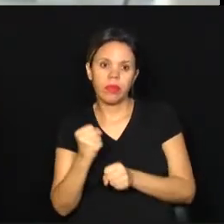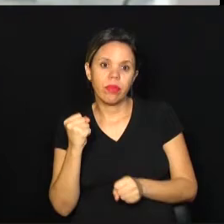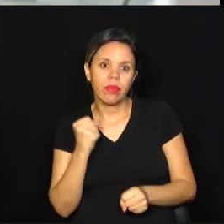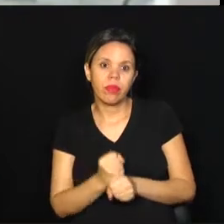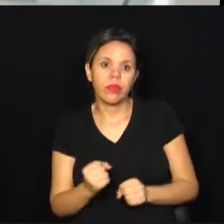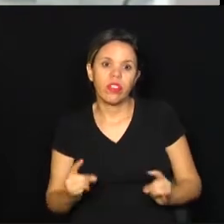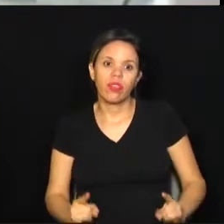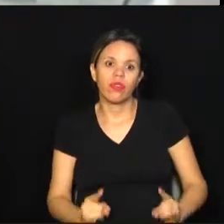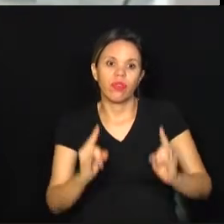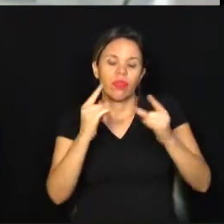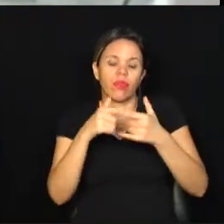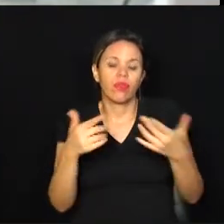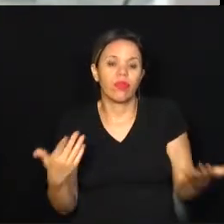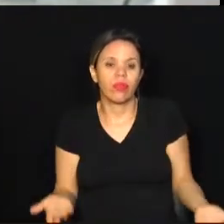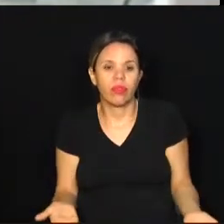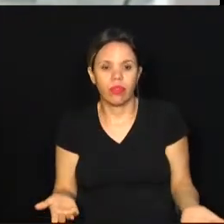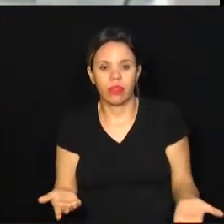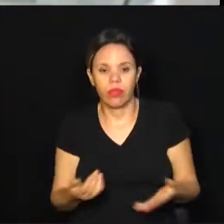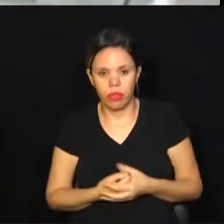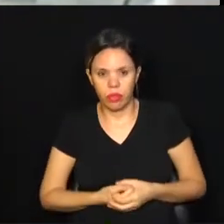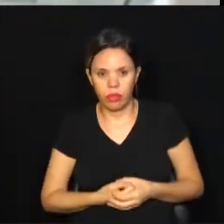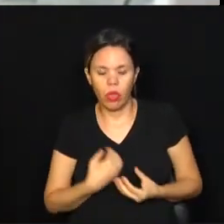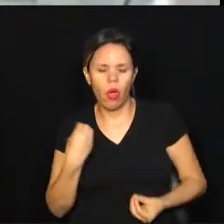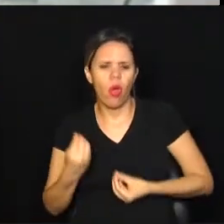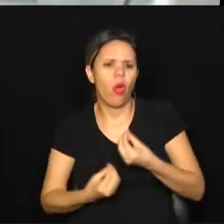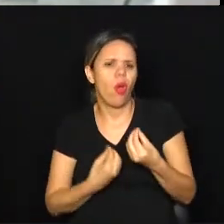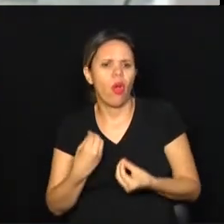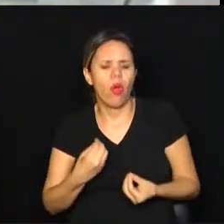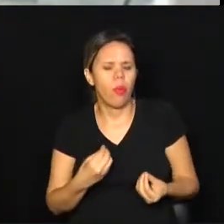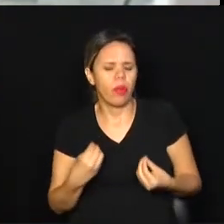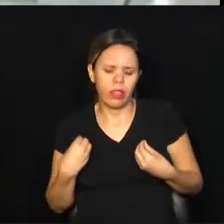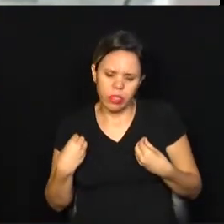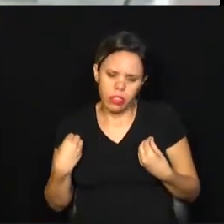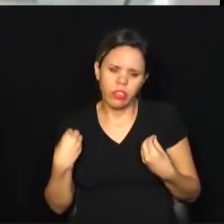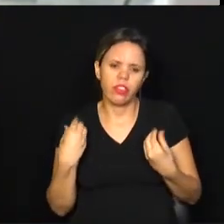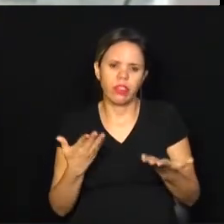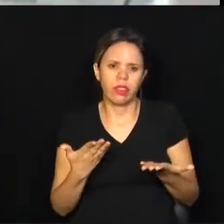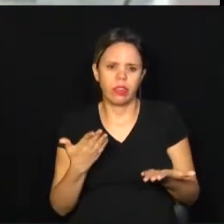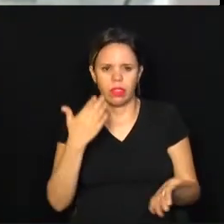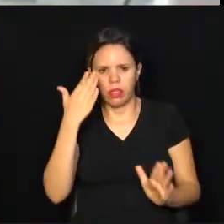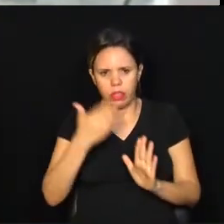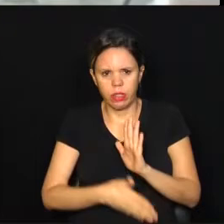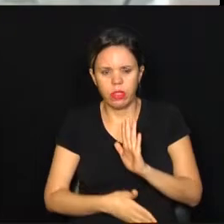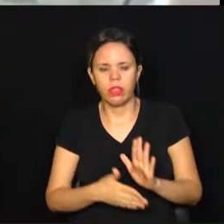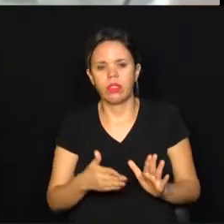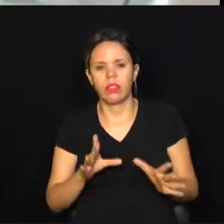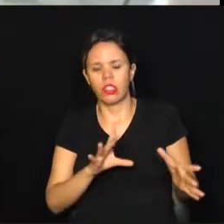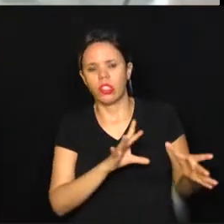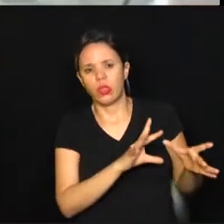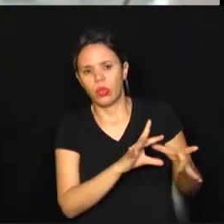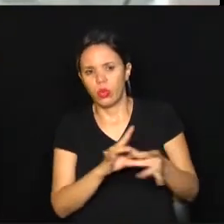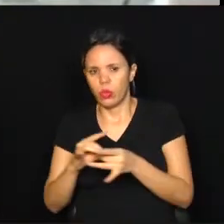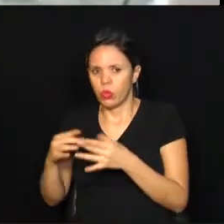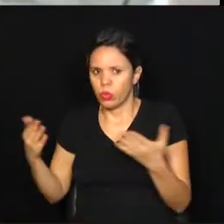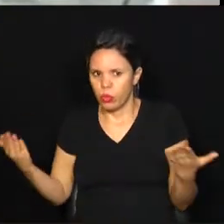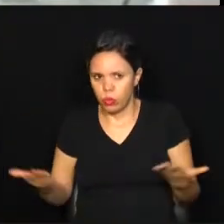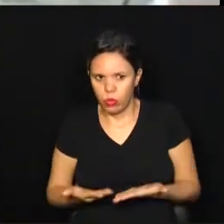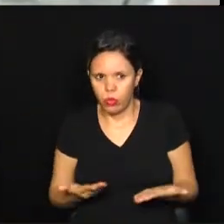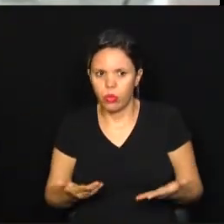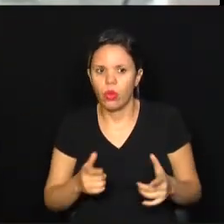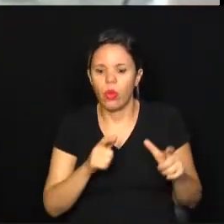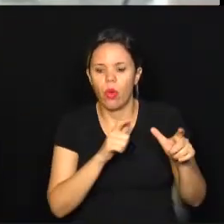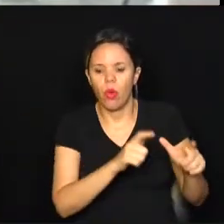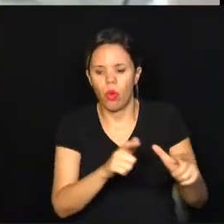aquela situação. Então, ou seja, como que a gente garante, no contexto atual, que esses